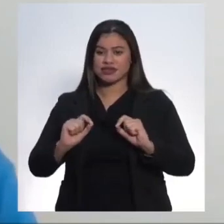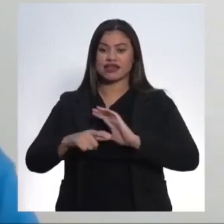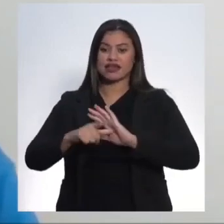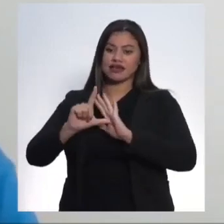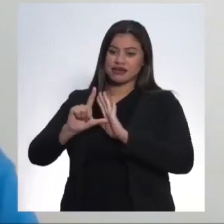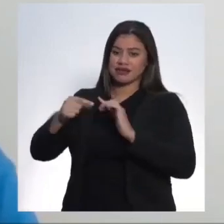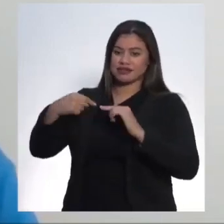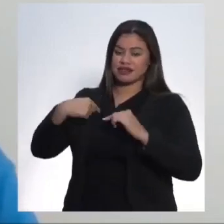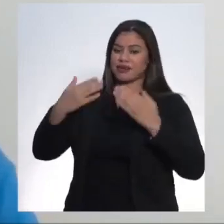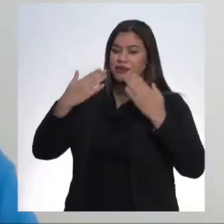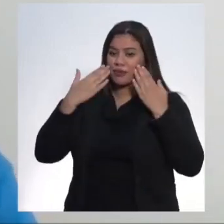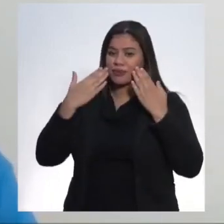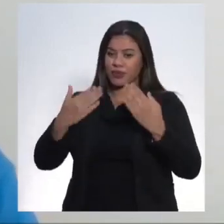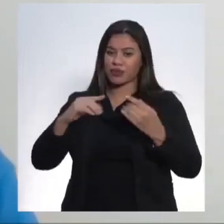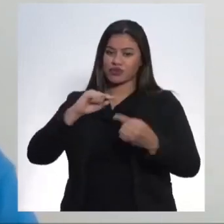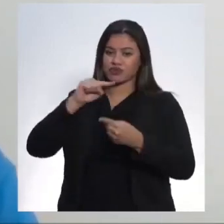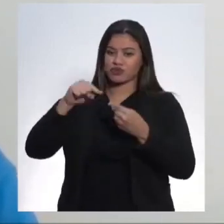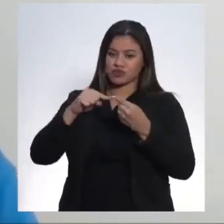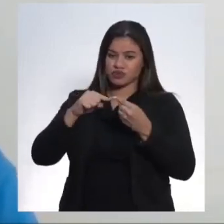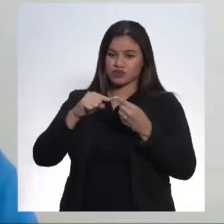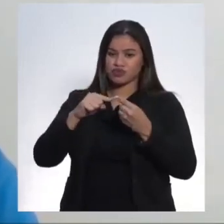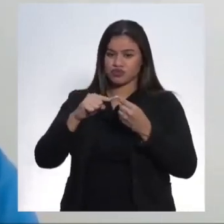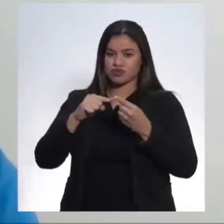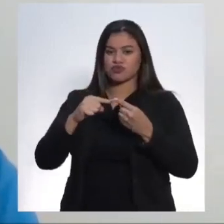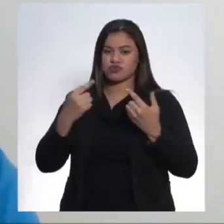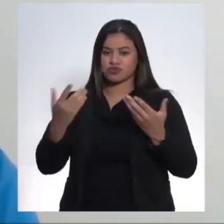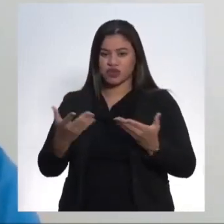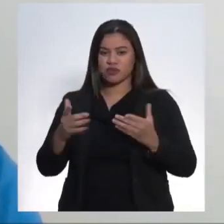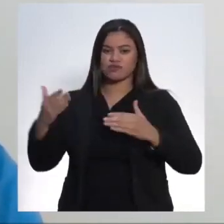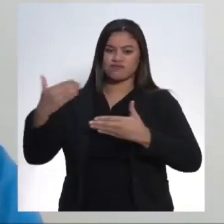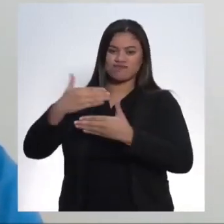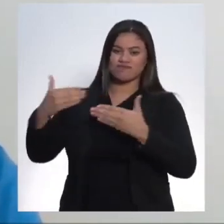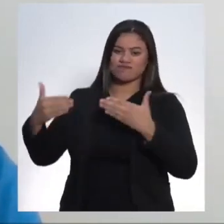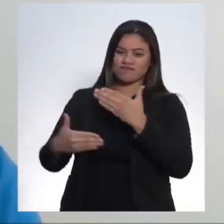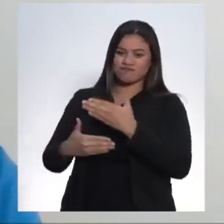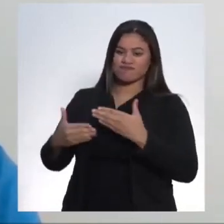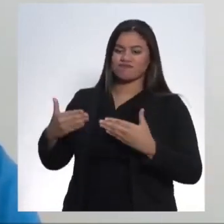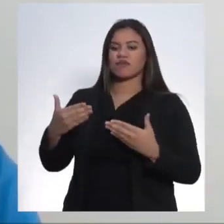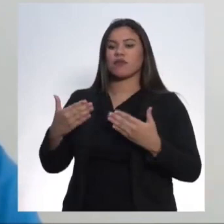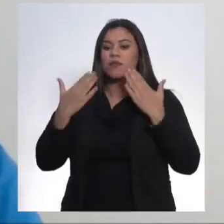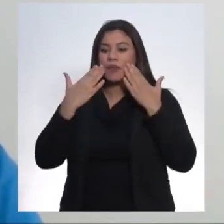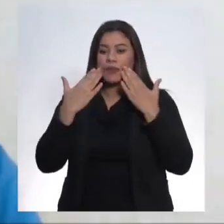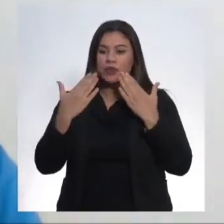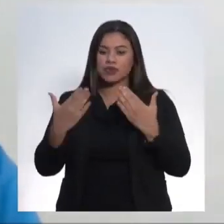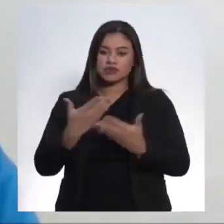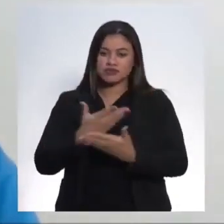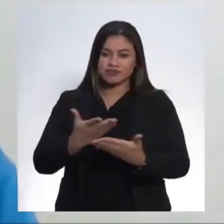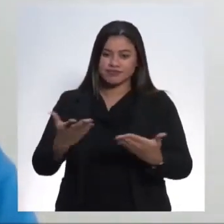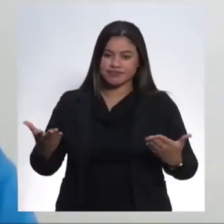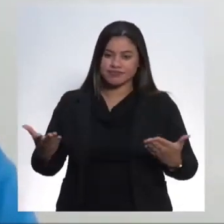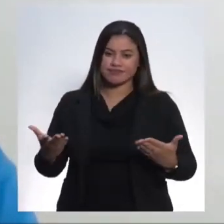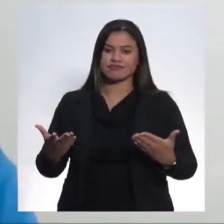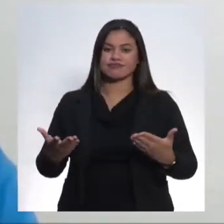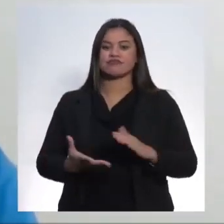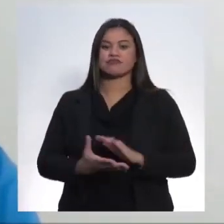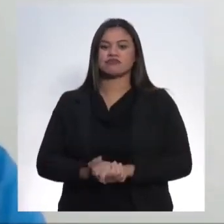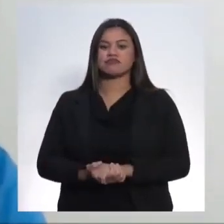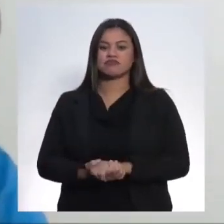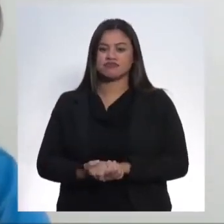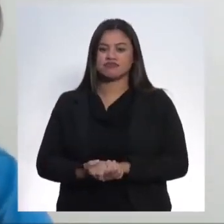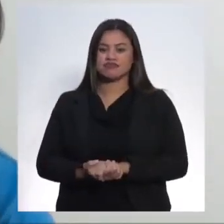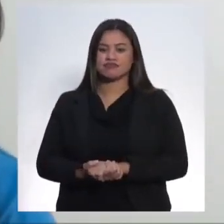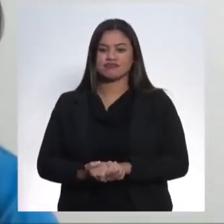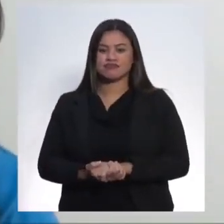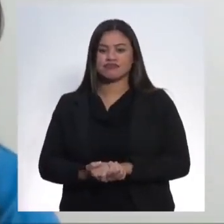início os objetivos com vocês. Então, eu vou compartilhar a tela e deixar aqui com vocês